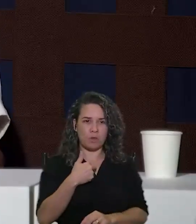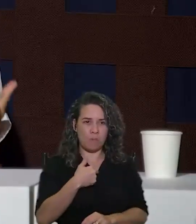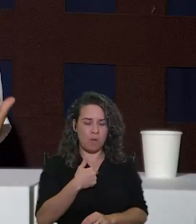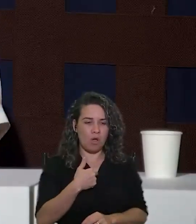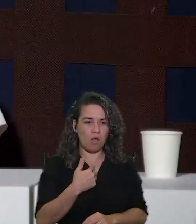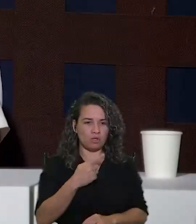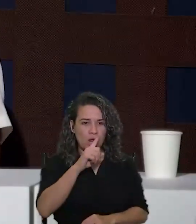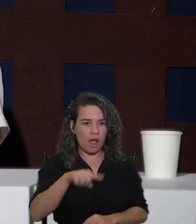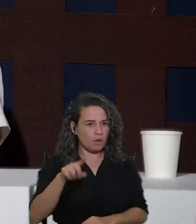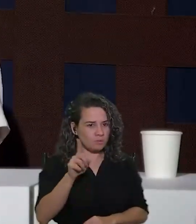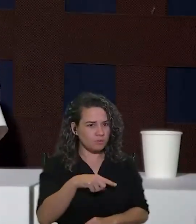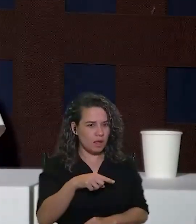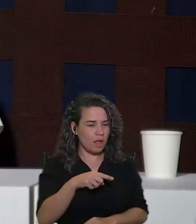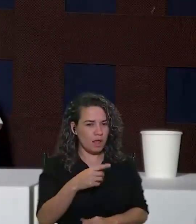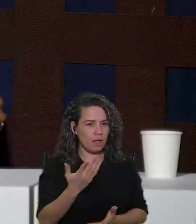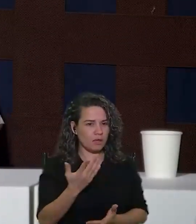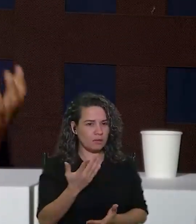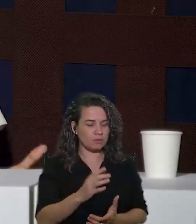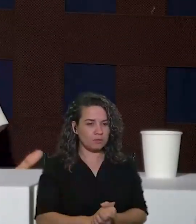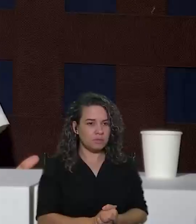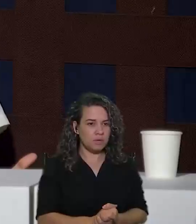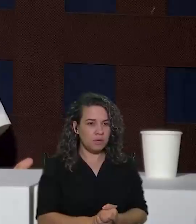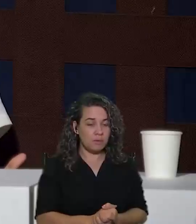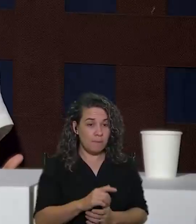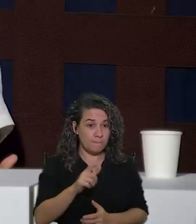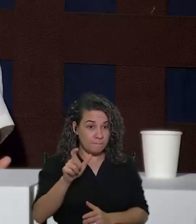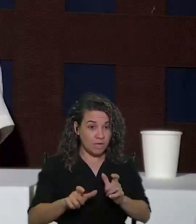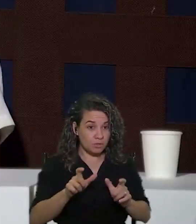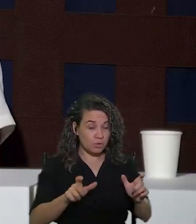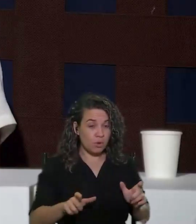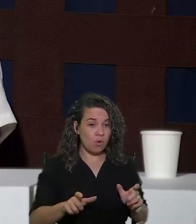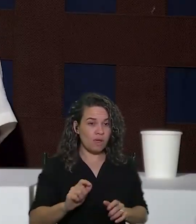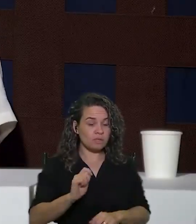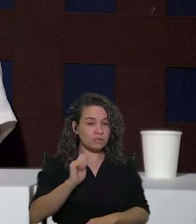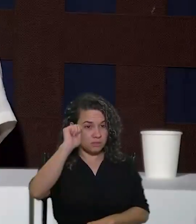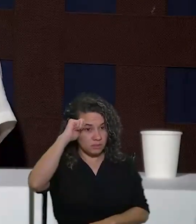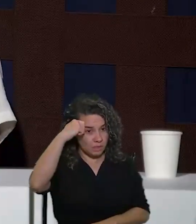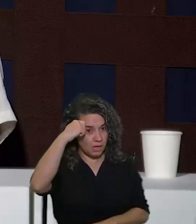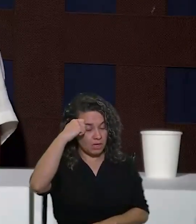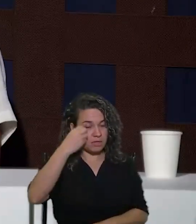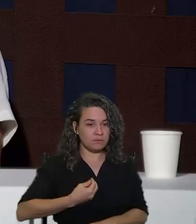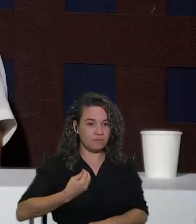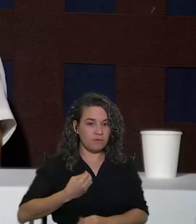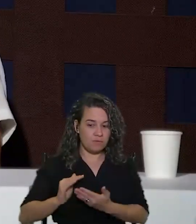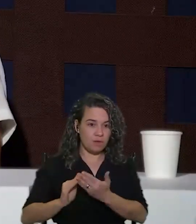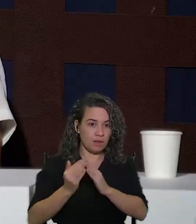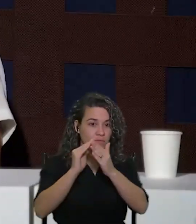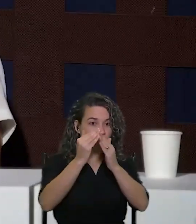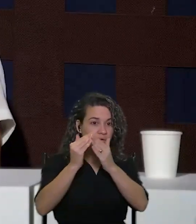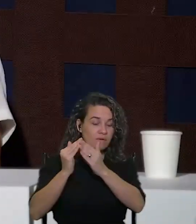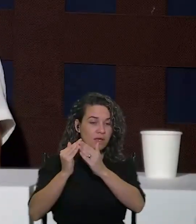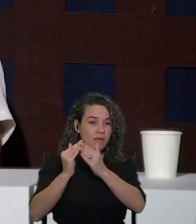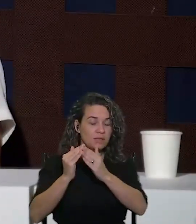nessa inclusão, né, de pessoas negras e periféricas na universidade. Antes disso, a gente